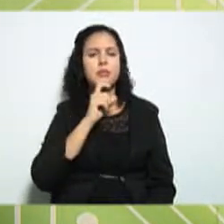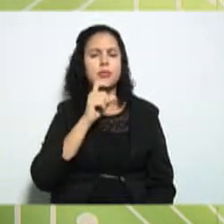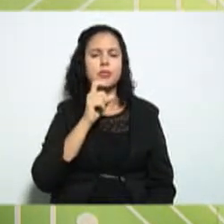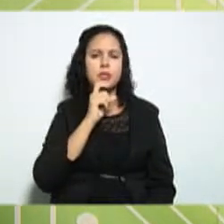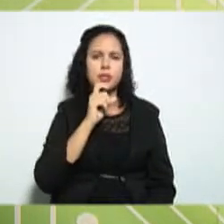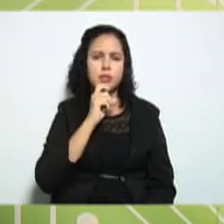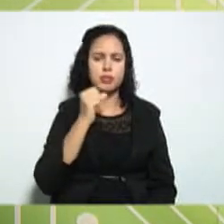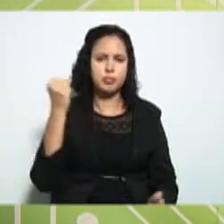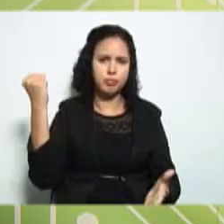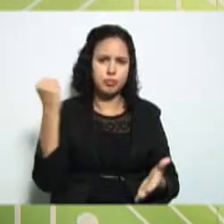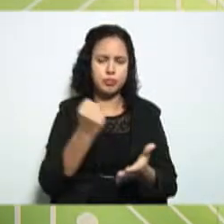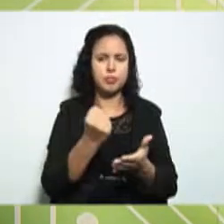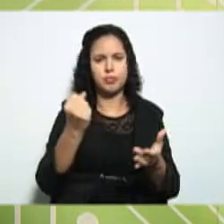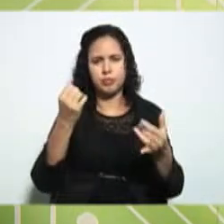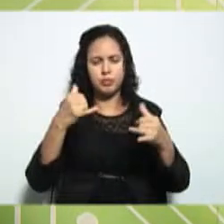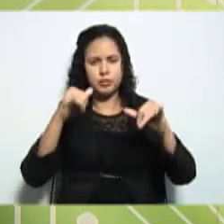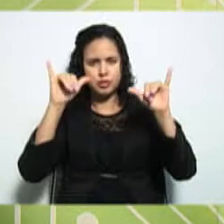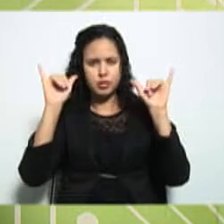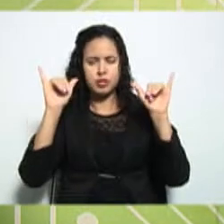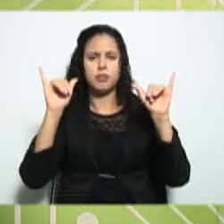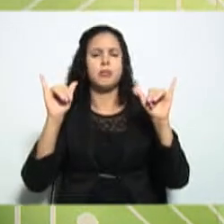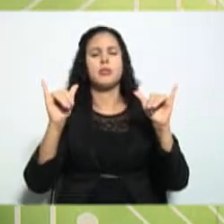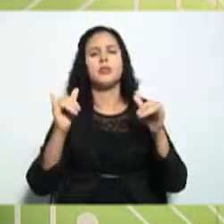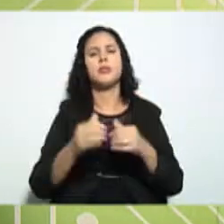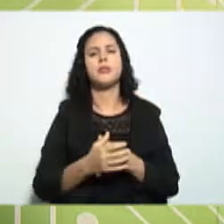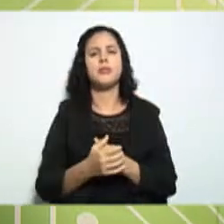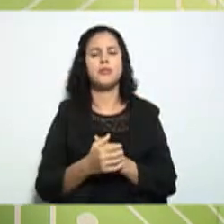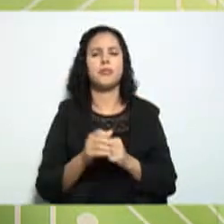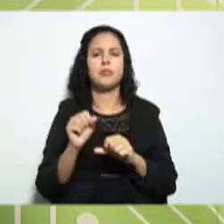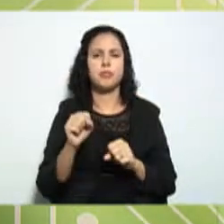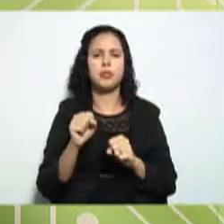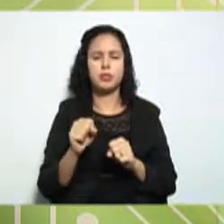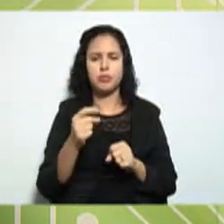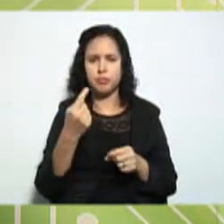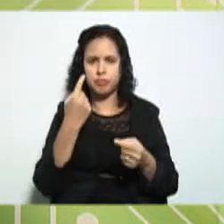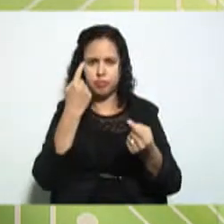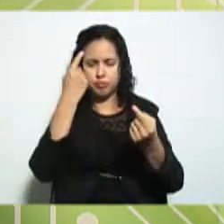de gado, né, o abate de gado. A gente pode ter ideias do que